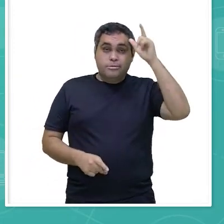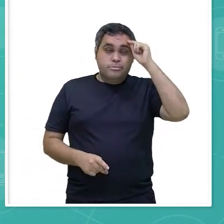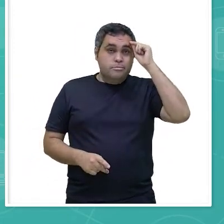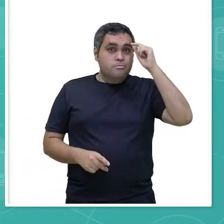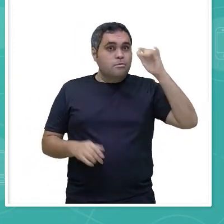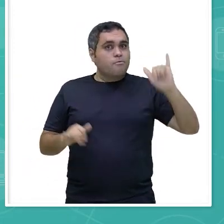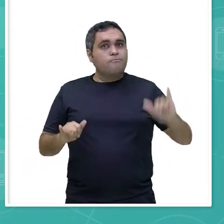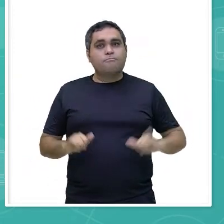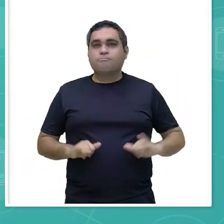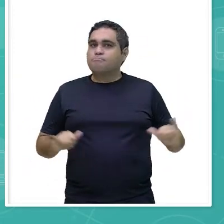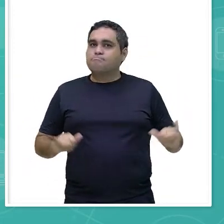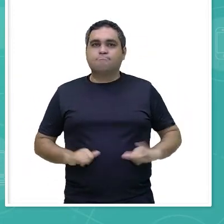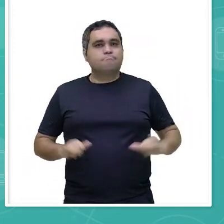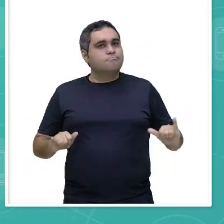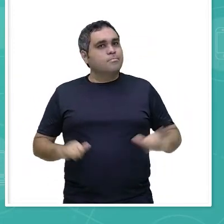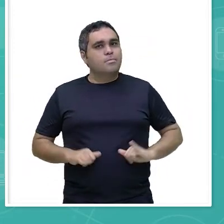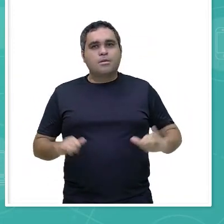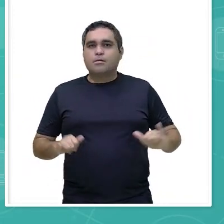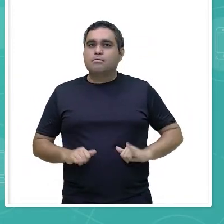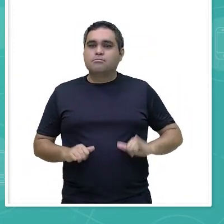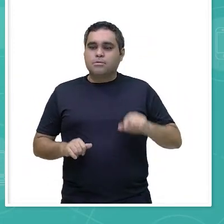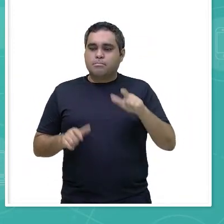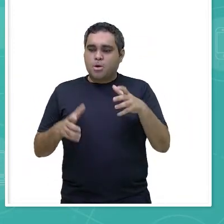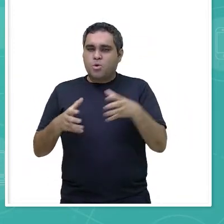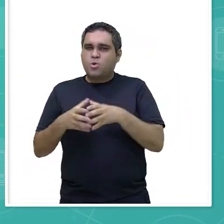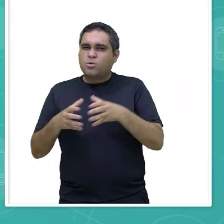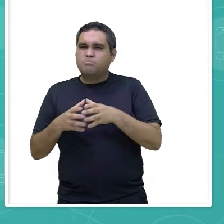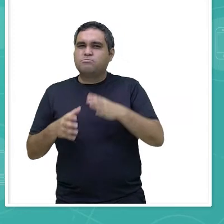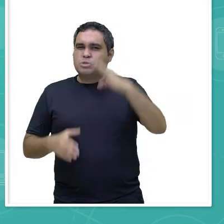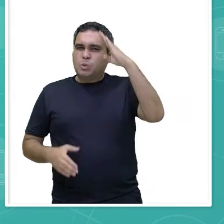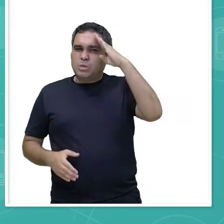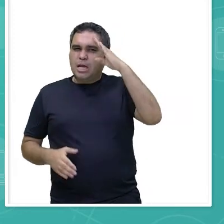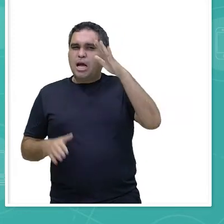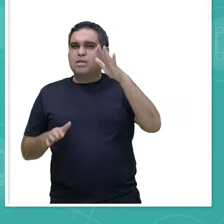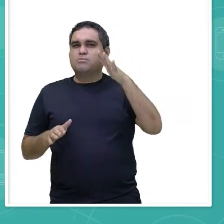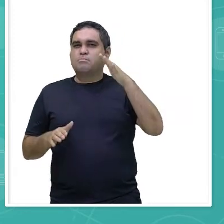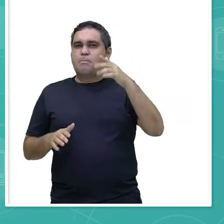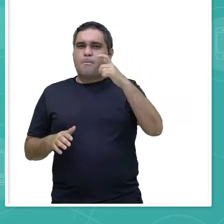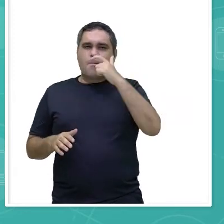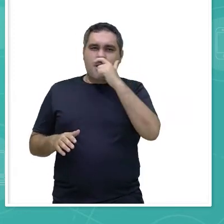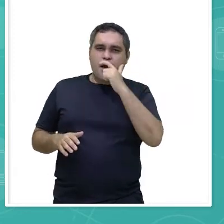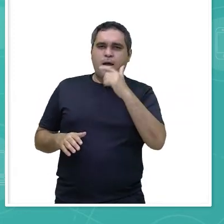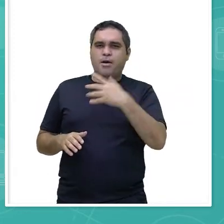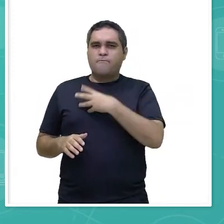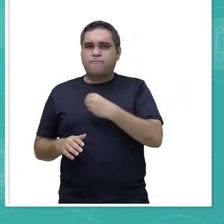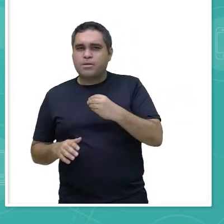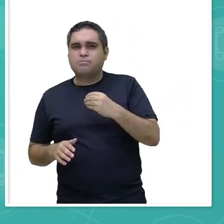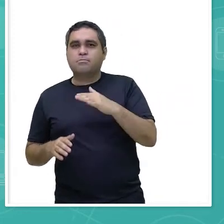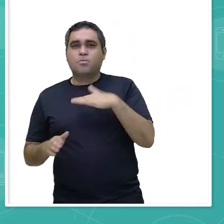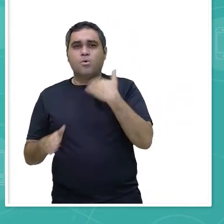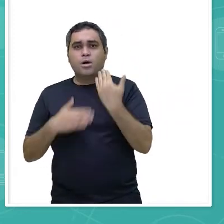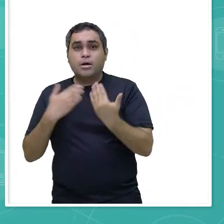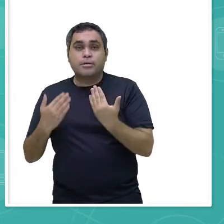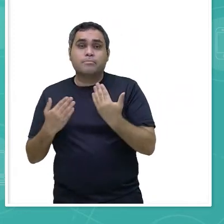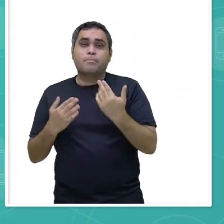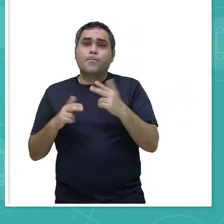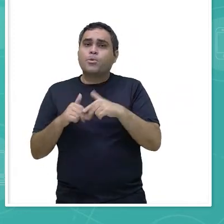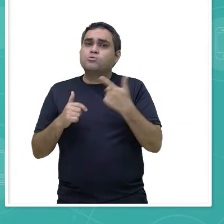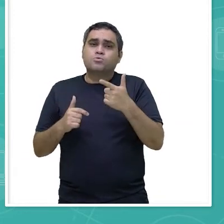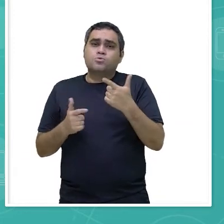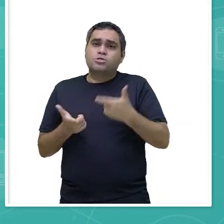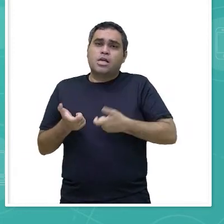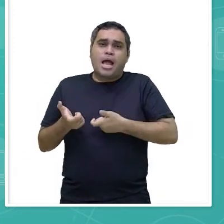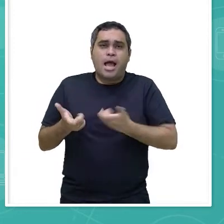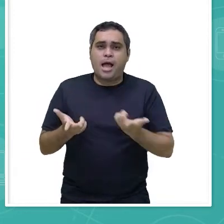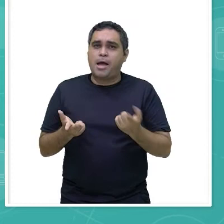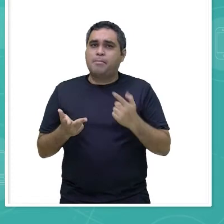famílias sabendo que os seus soldados, os seus familiares, seus pais, seus filhos não tinham, gente, nenhum tipo de assistência num campo